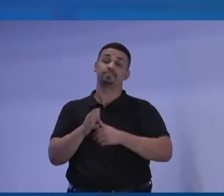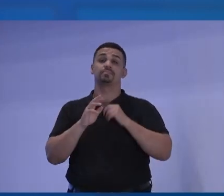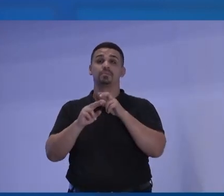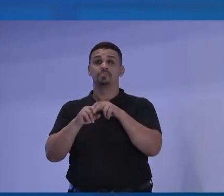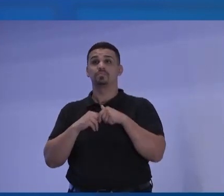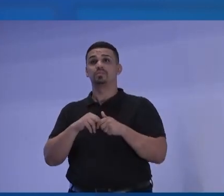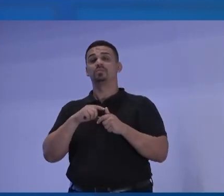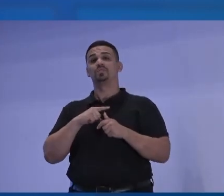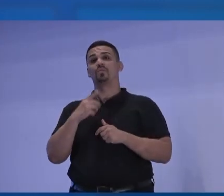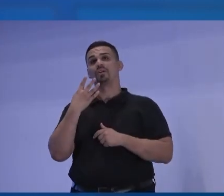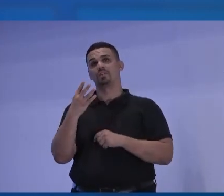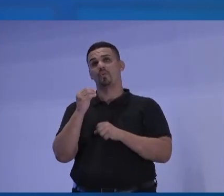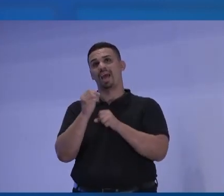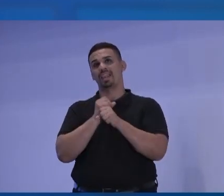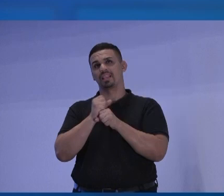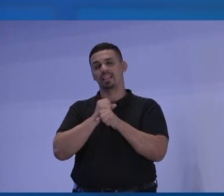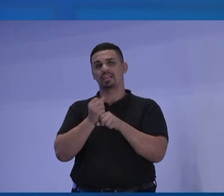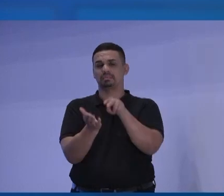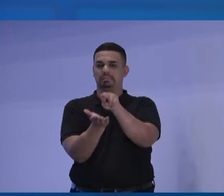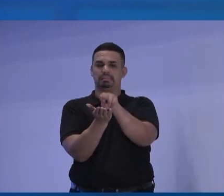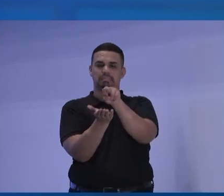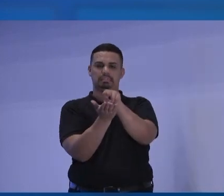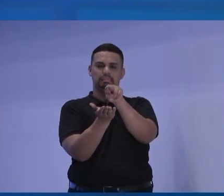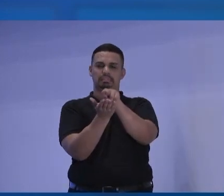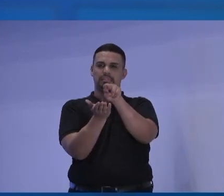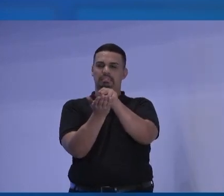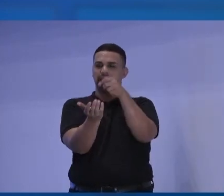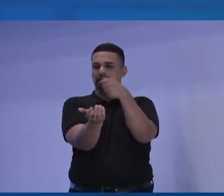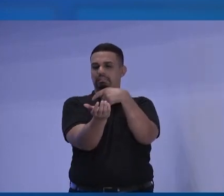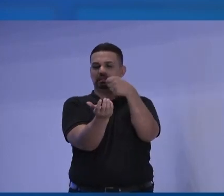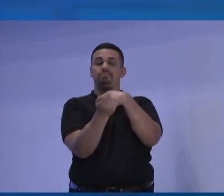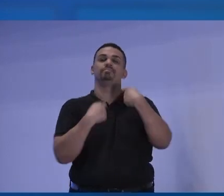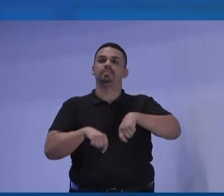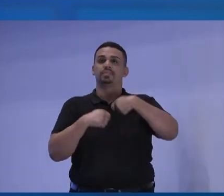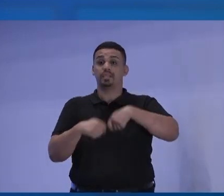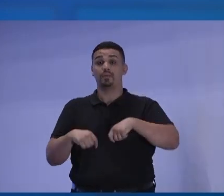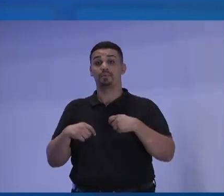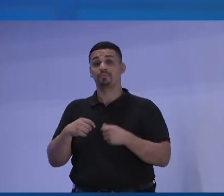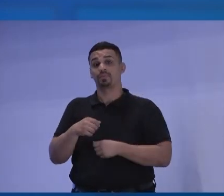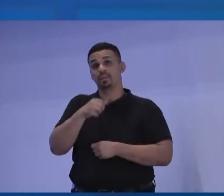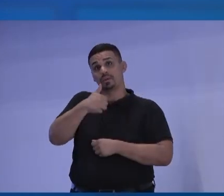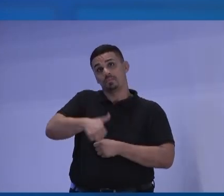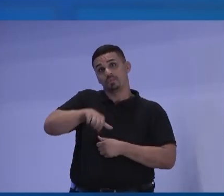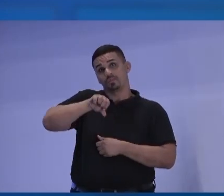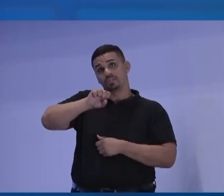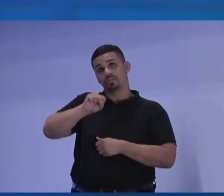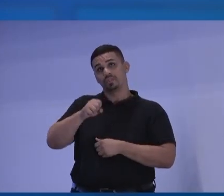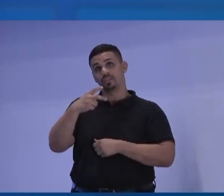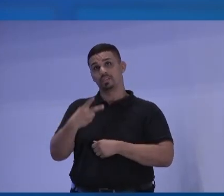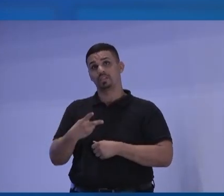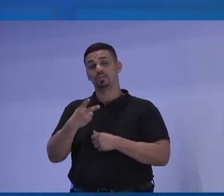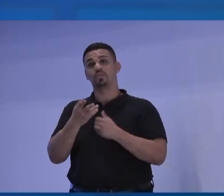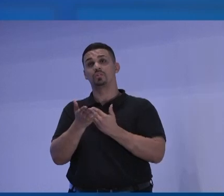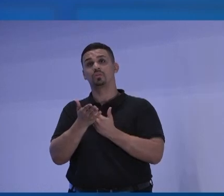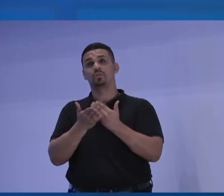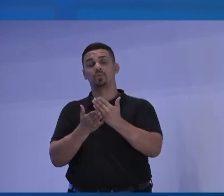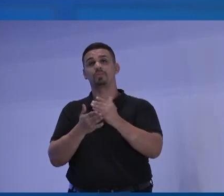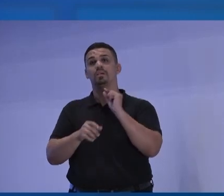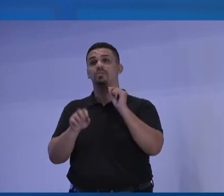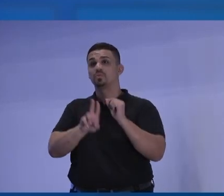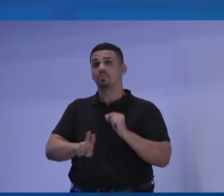internação compulsória. Em 82, a Organização Mundial da Saúde passa a recomendar o